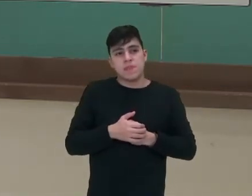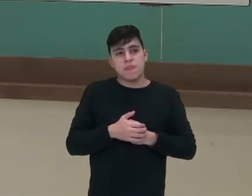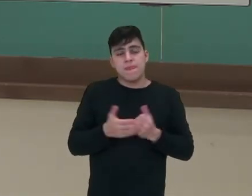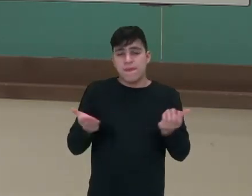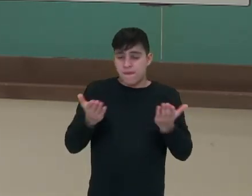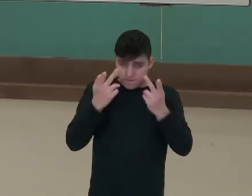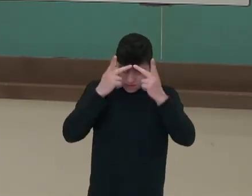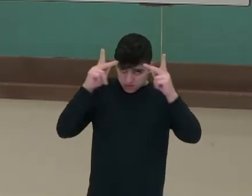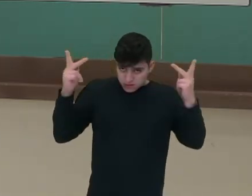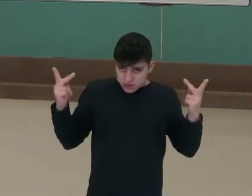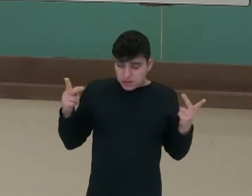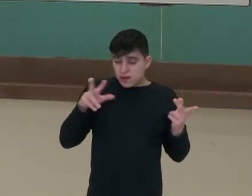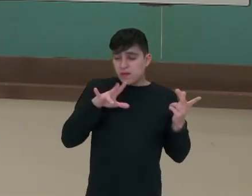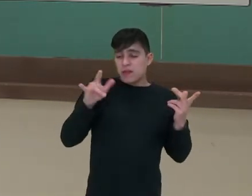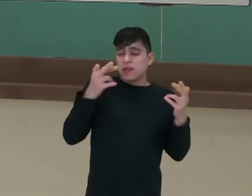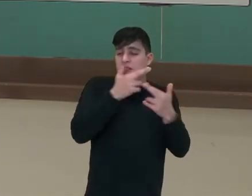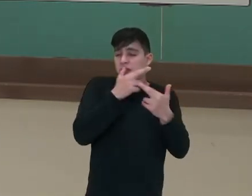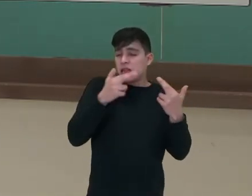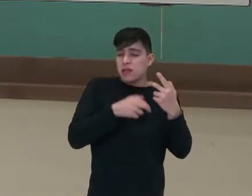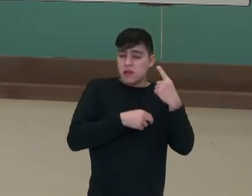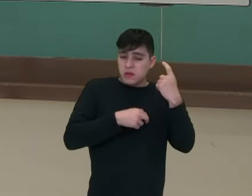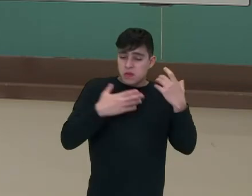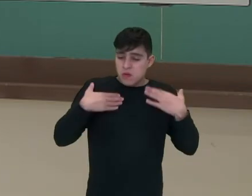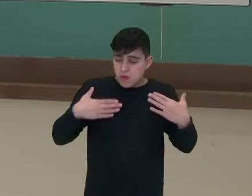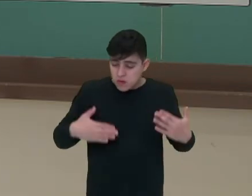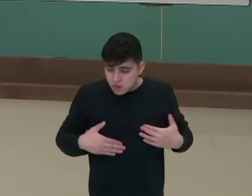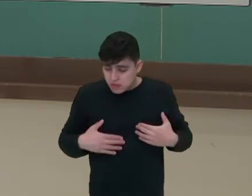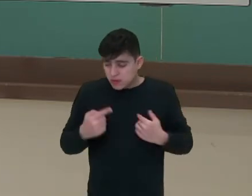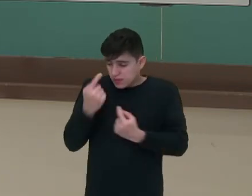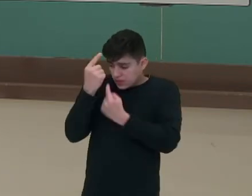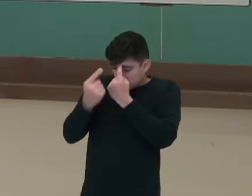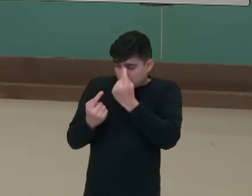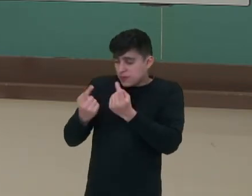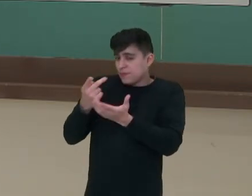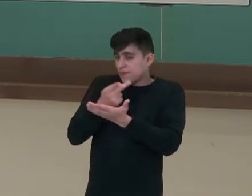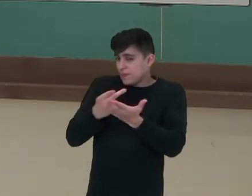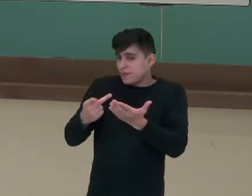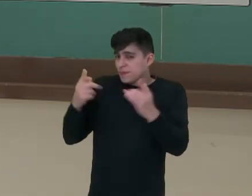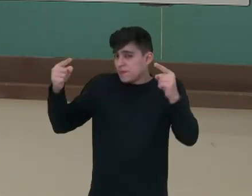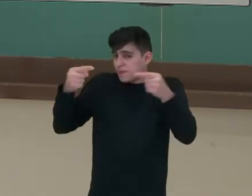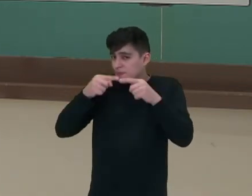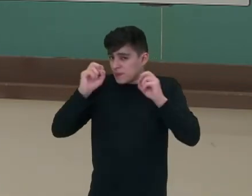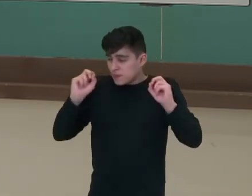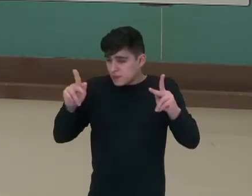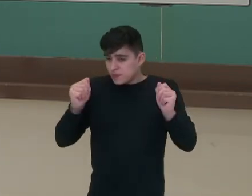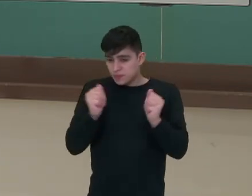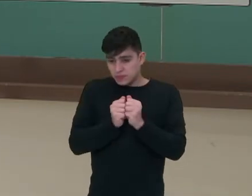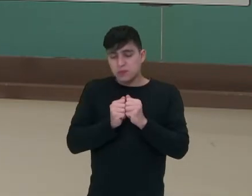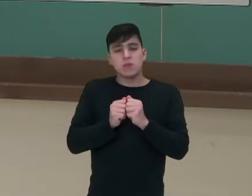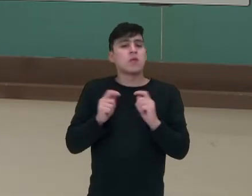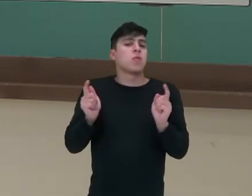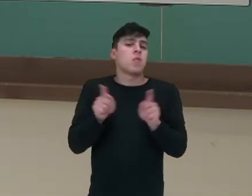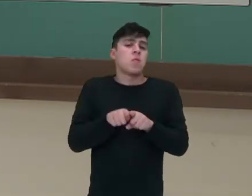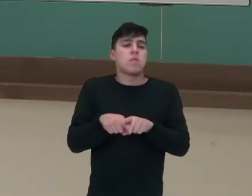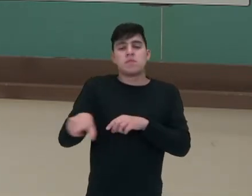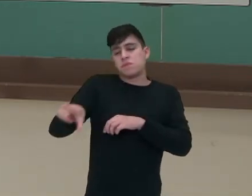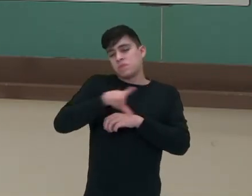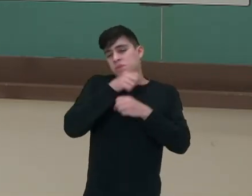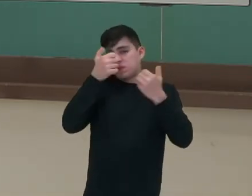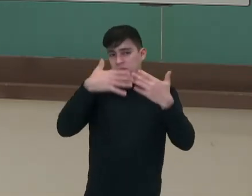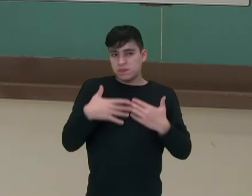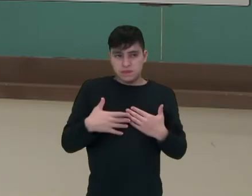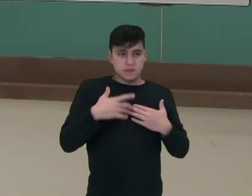a sua vez. Faça uma relação de sons corporais e crie símbolos para representar esses sons, né? Que nem a gente viu aqui,